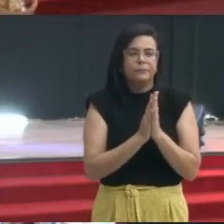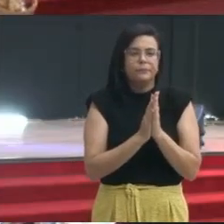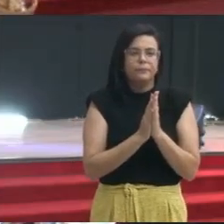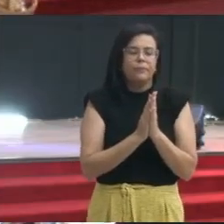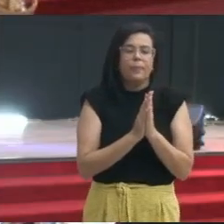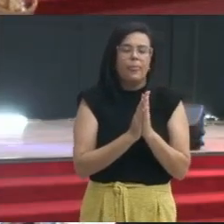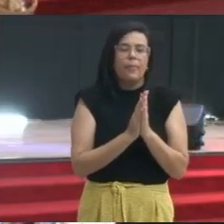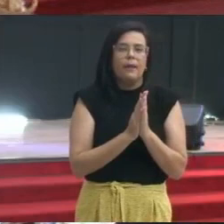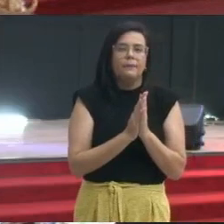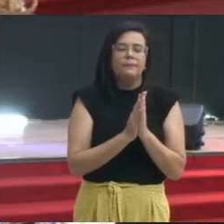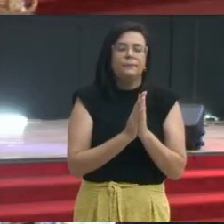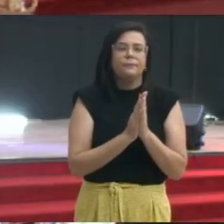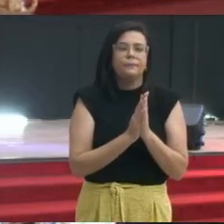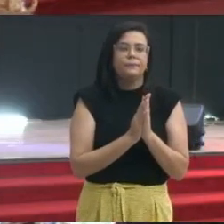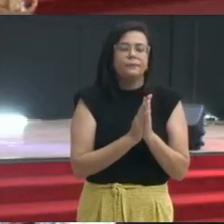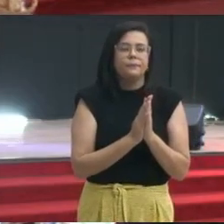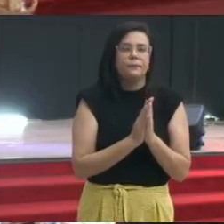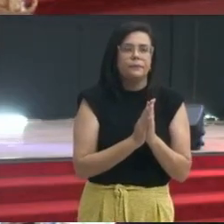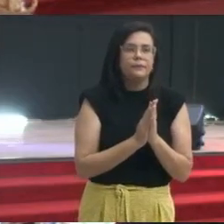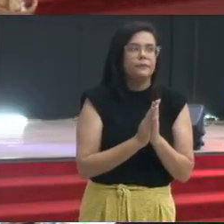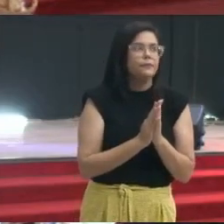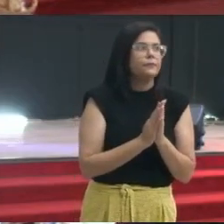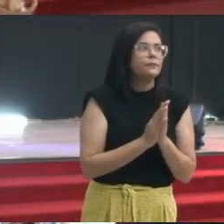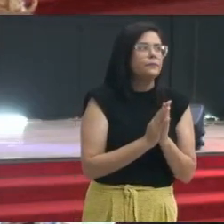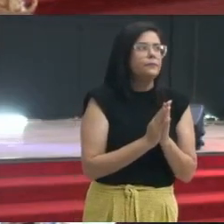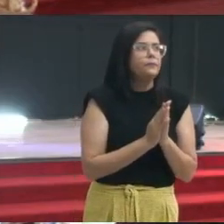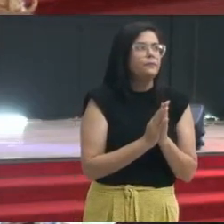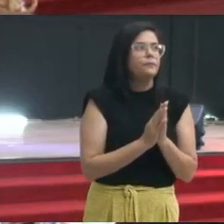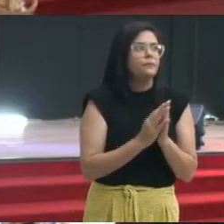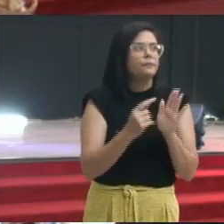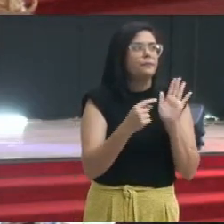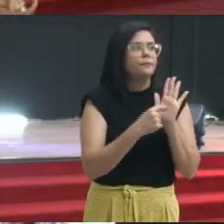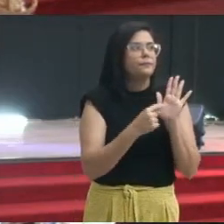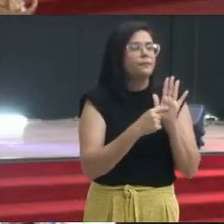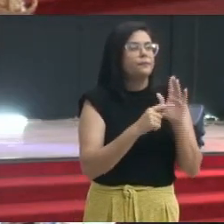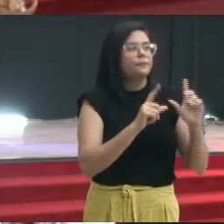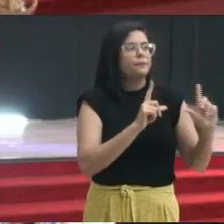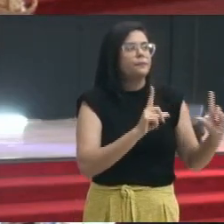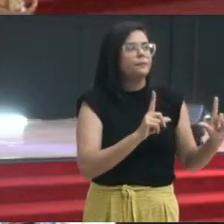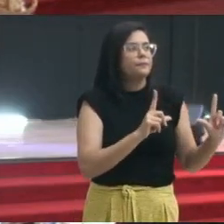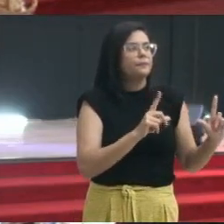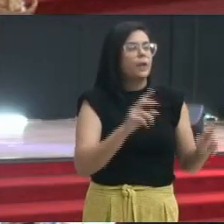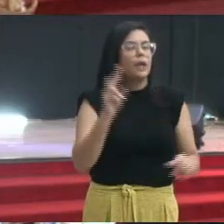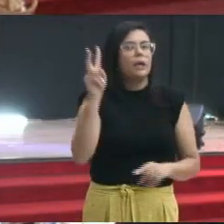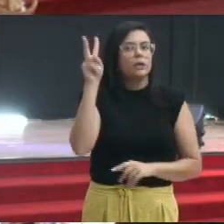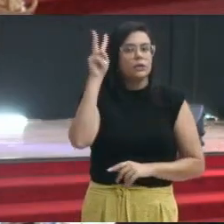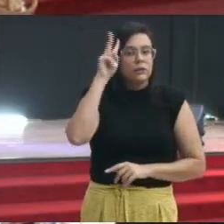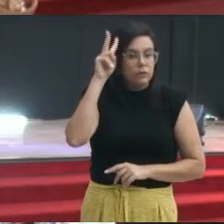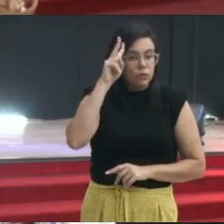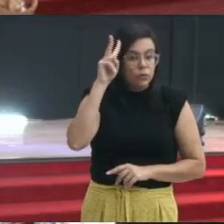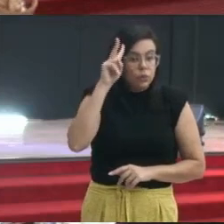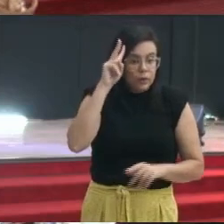projeção, por favor. A próxima, toda segunda-feira. Que dia?